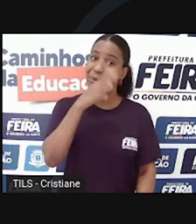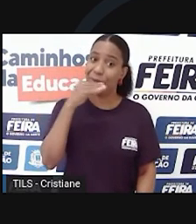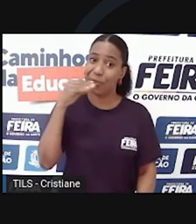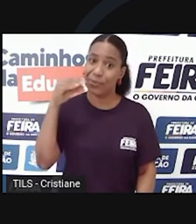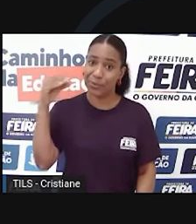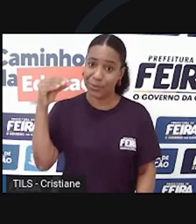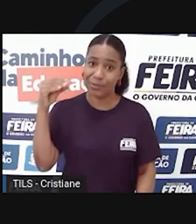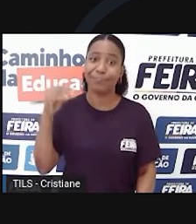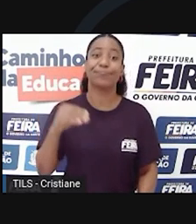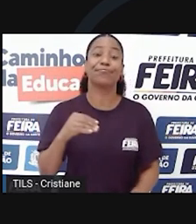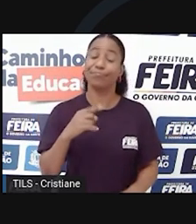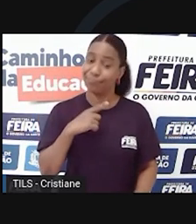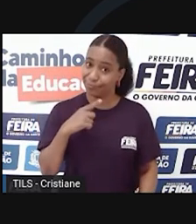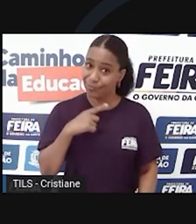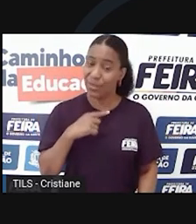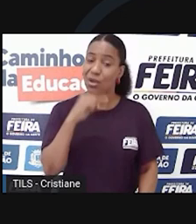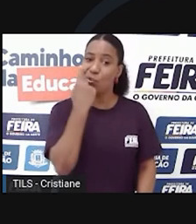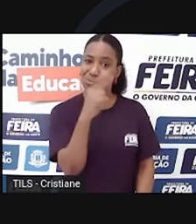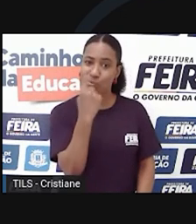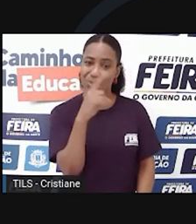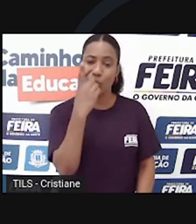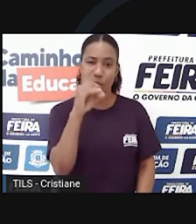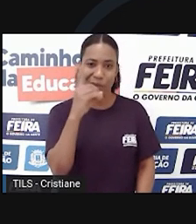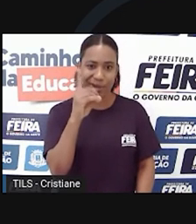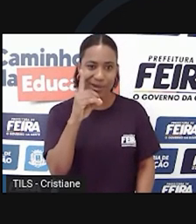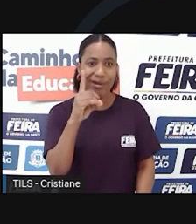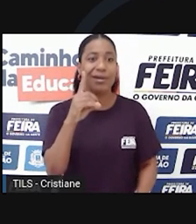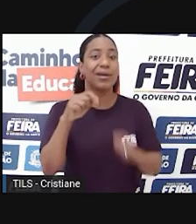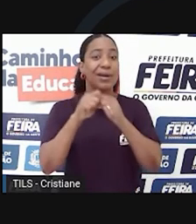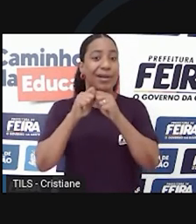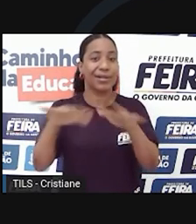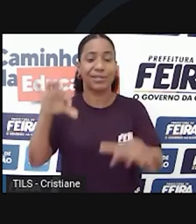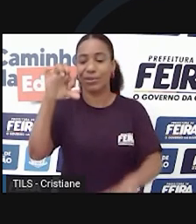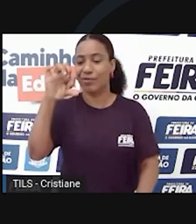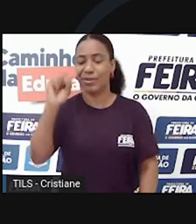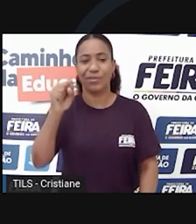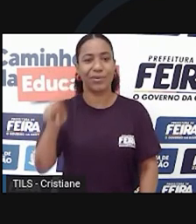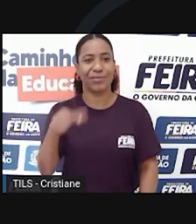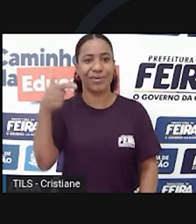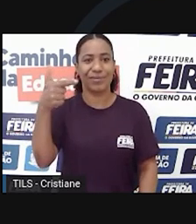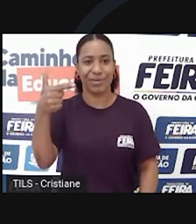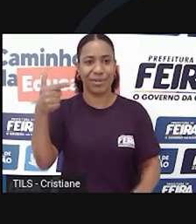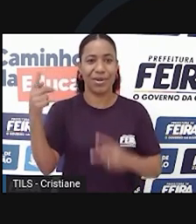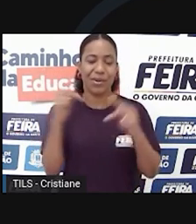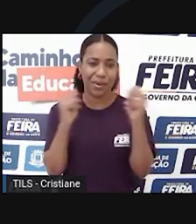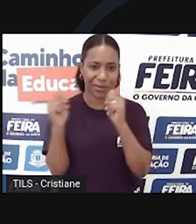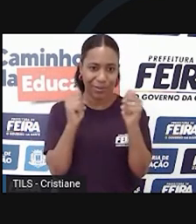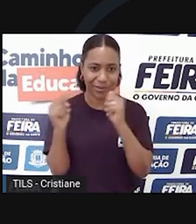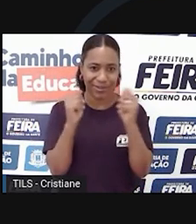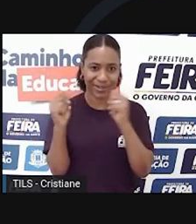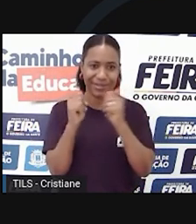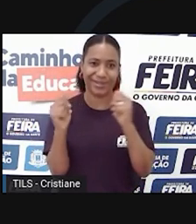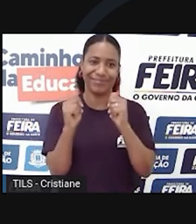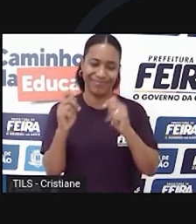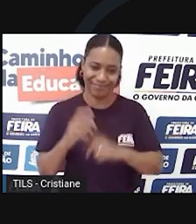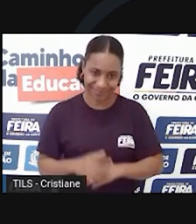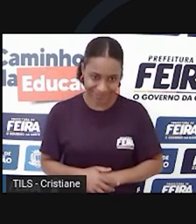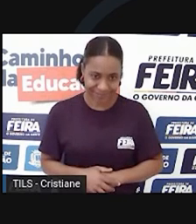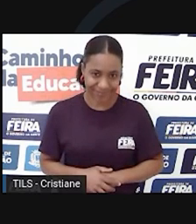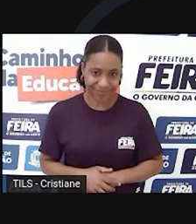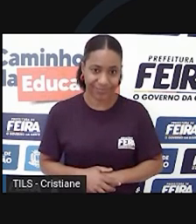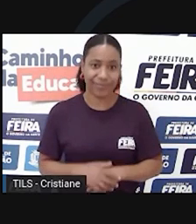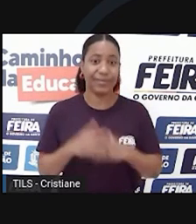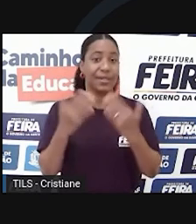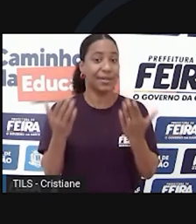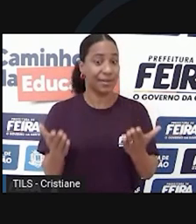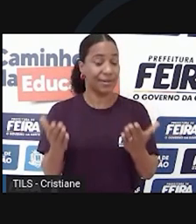cada $1 investido, serão $98,2 poupados até o fim da vida reprodutiva. Segundo